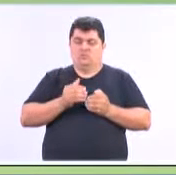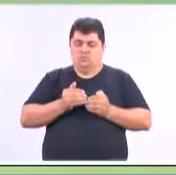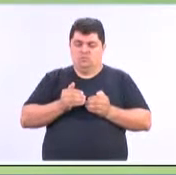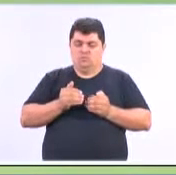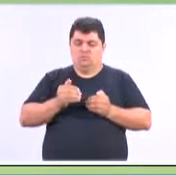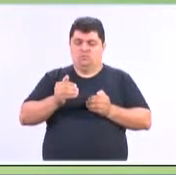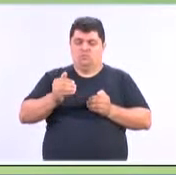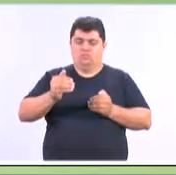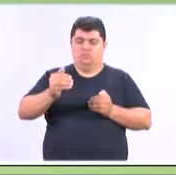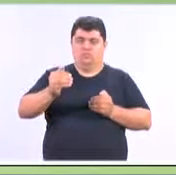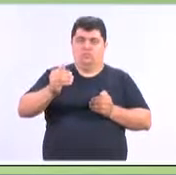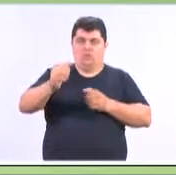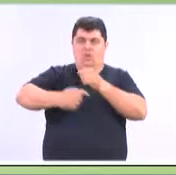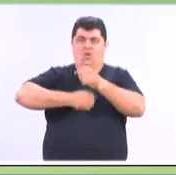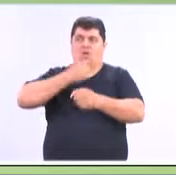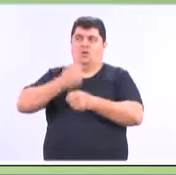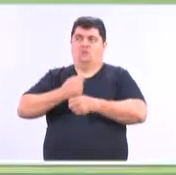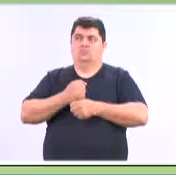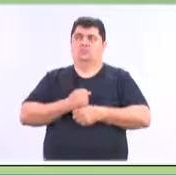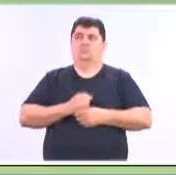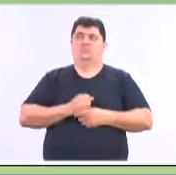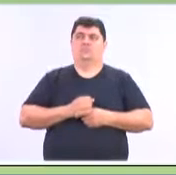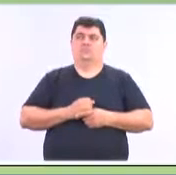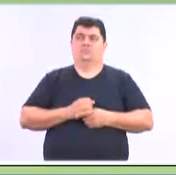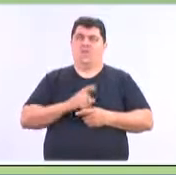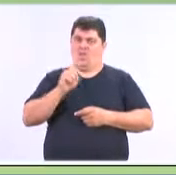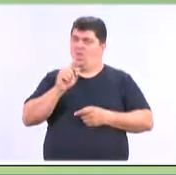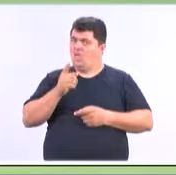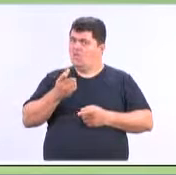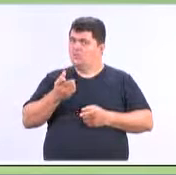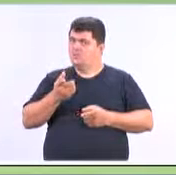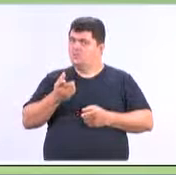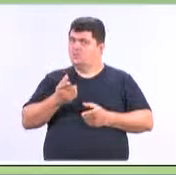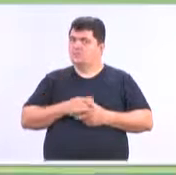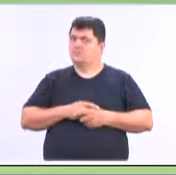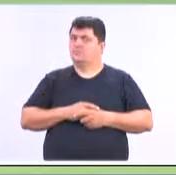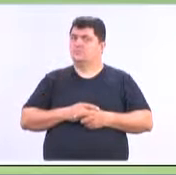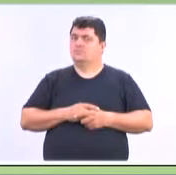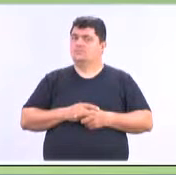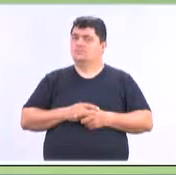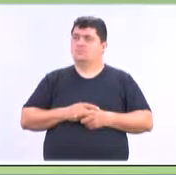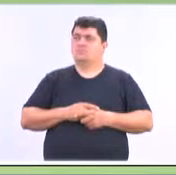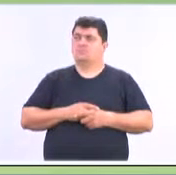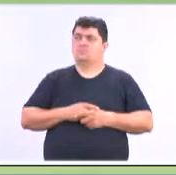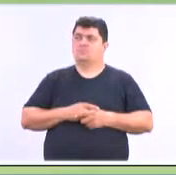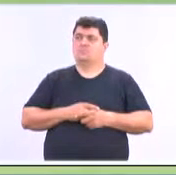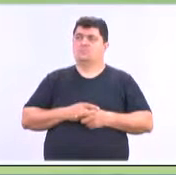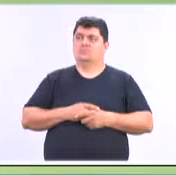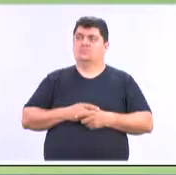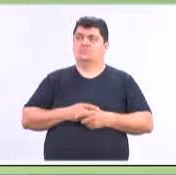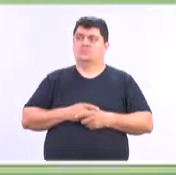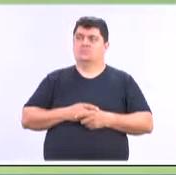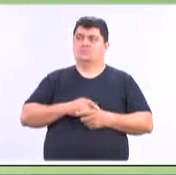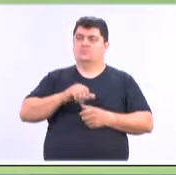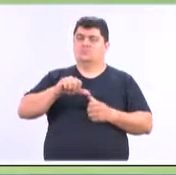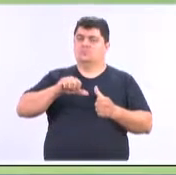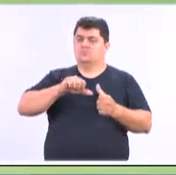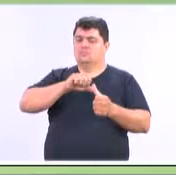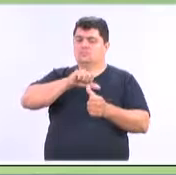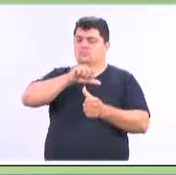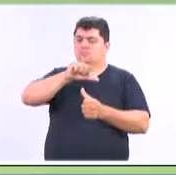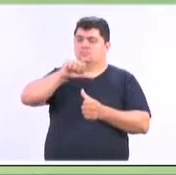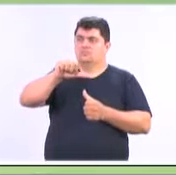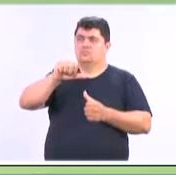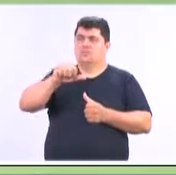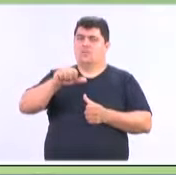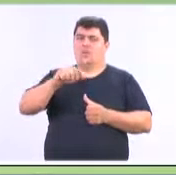do ciclo operacional da entidade? É isso, circulante? Ciclo operacional normal da entidade